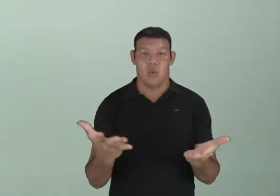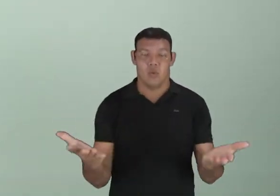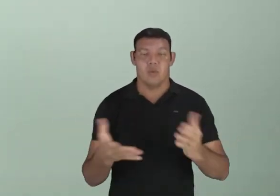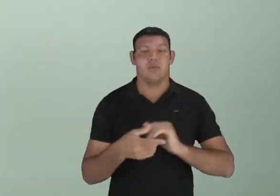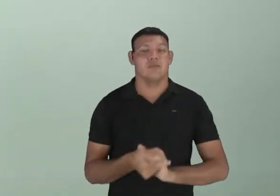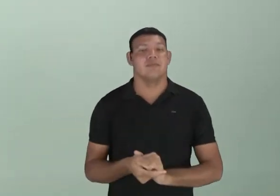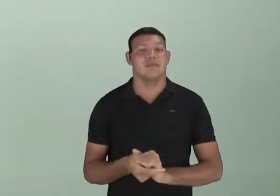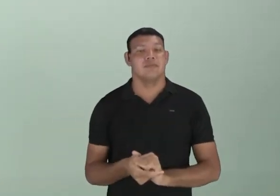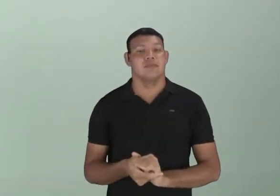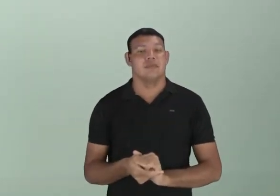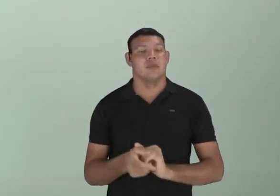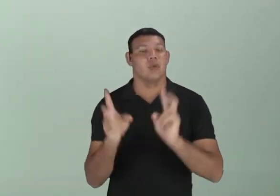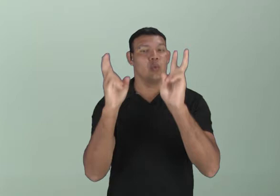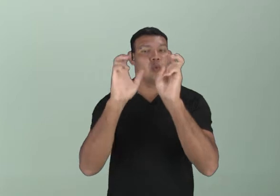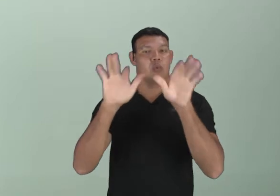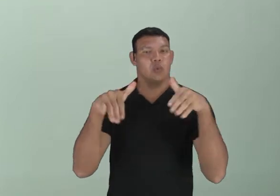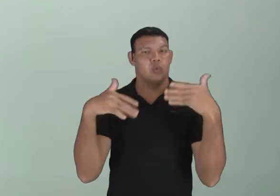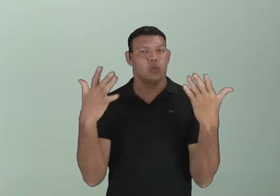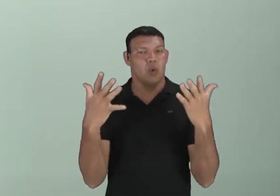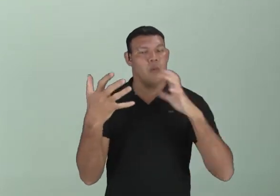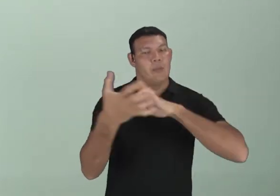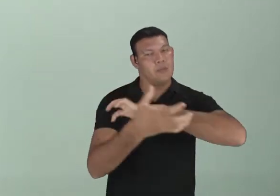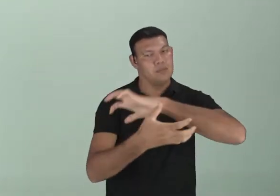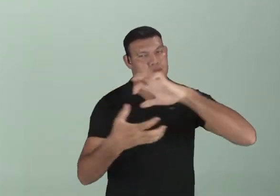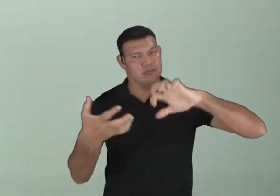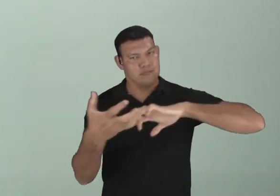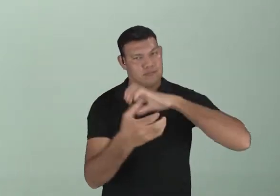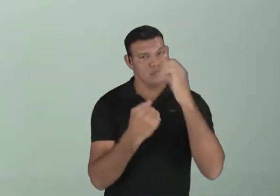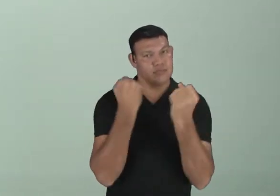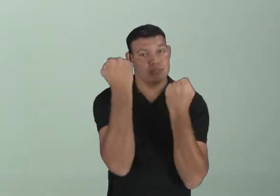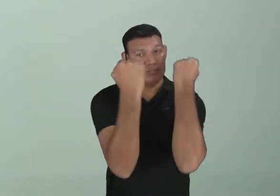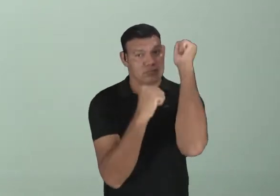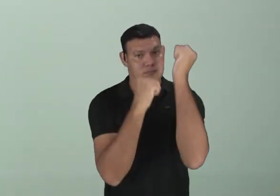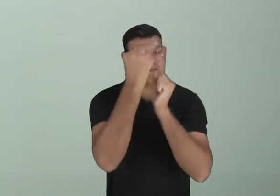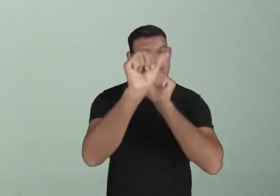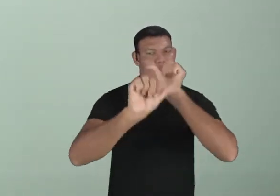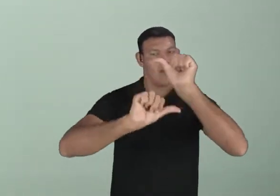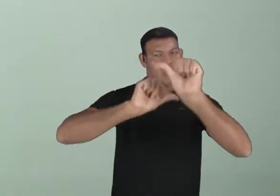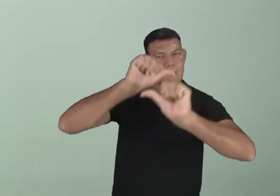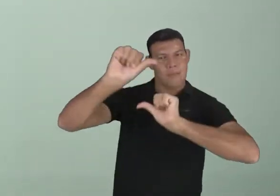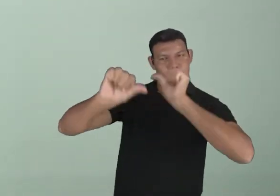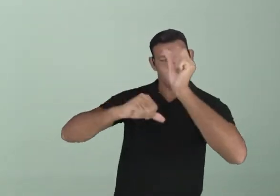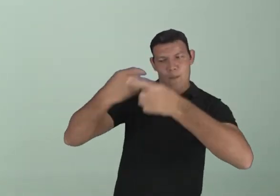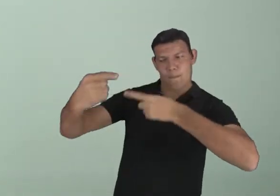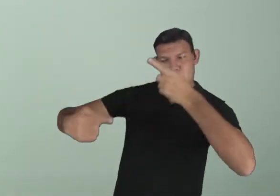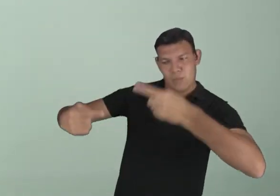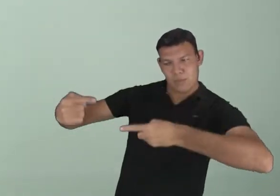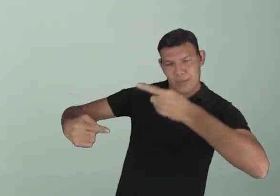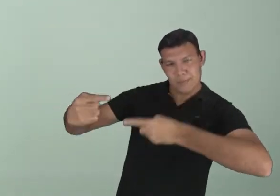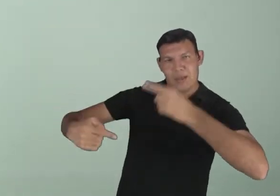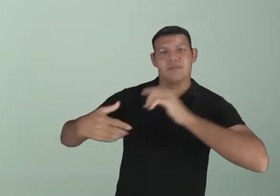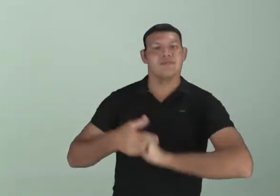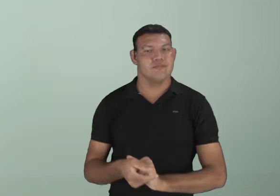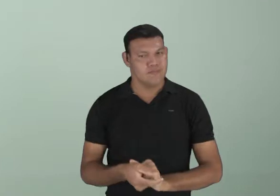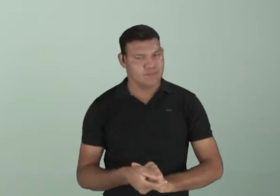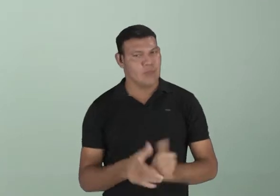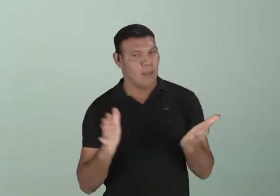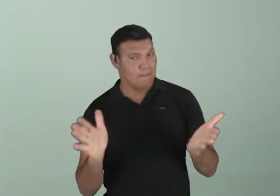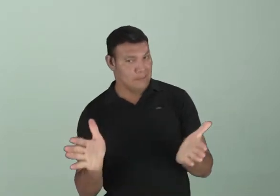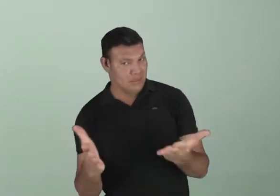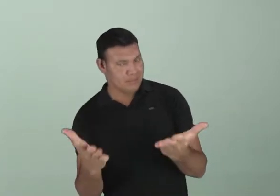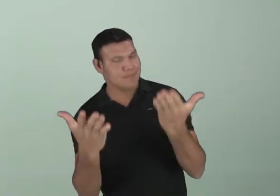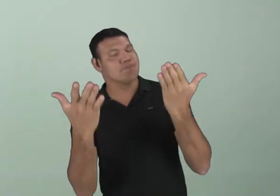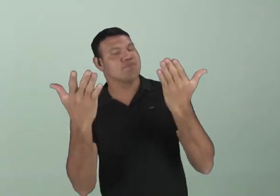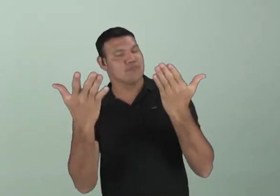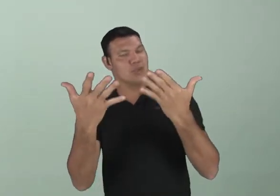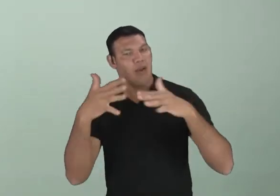iremos tratar a respeito da Revolução Industrial, as transformações políticas que foram promovidas por